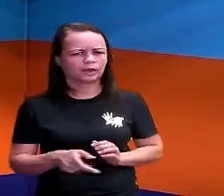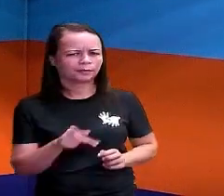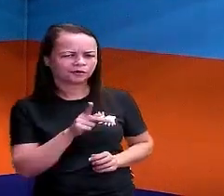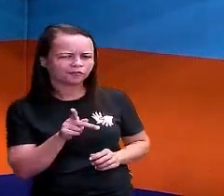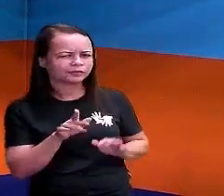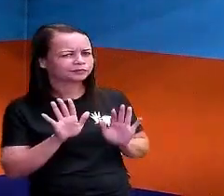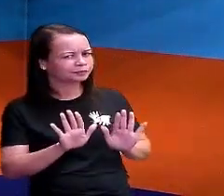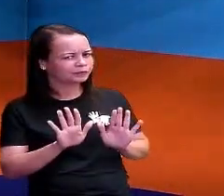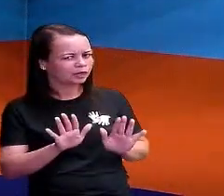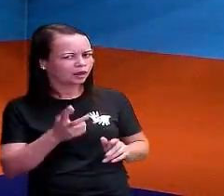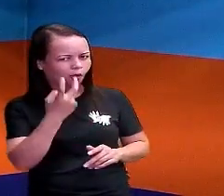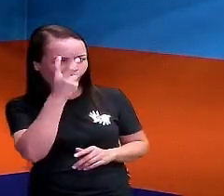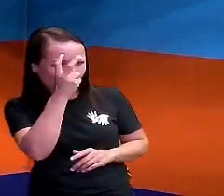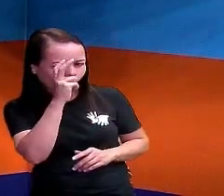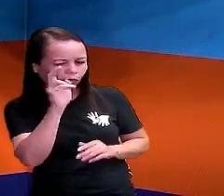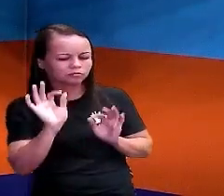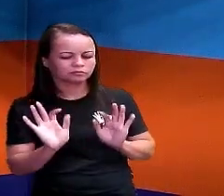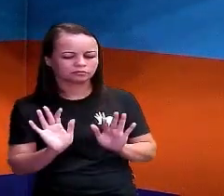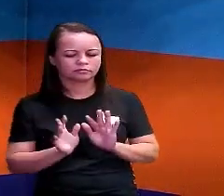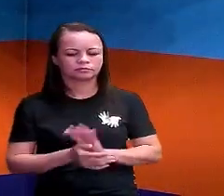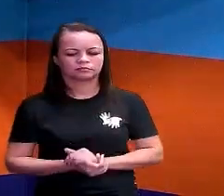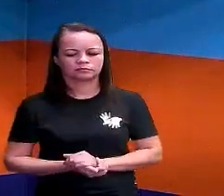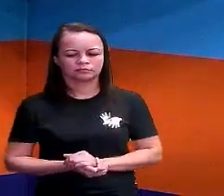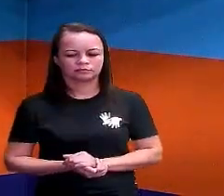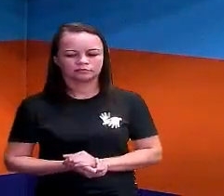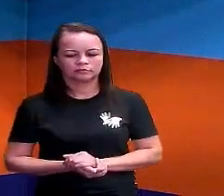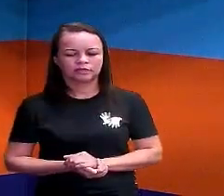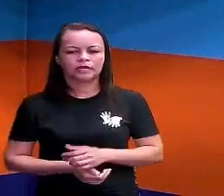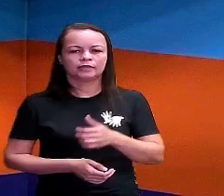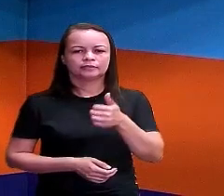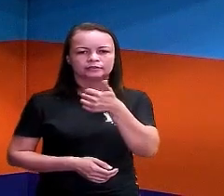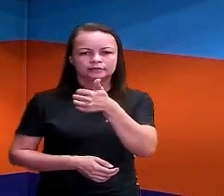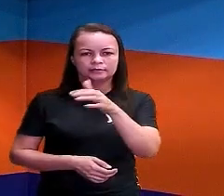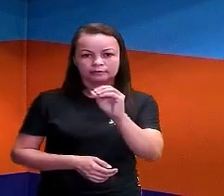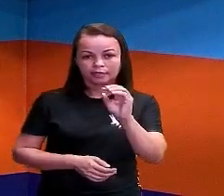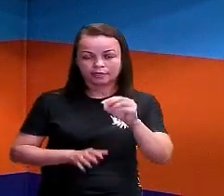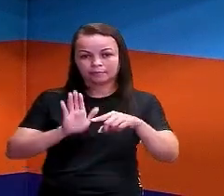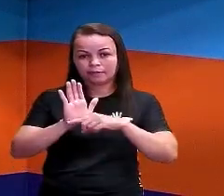peraí. Confundiu. Não. 100 menos 80.